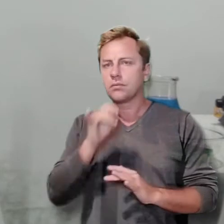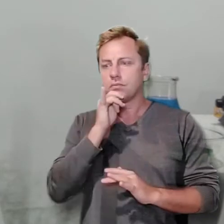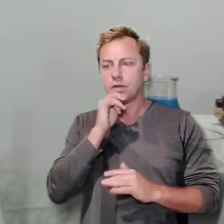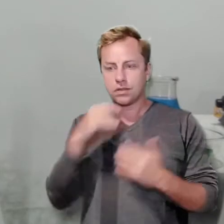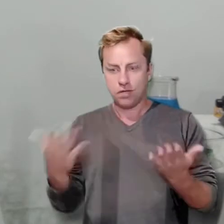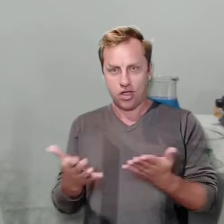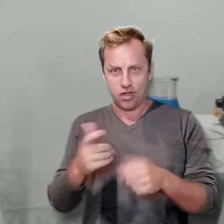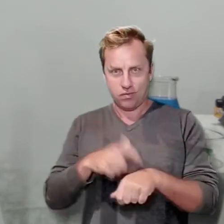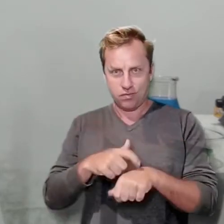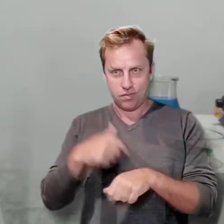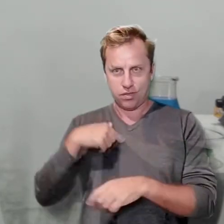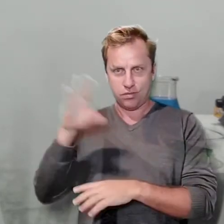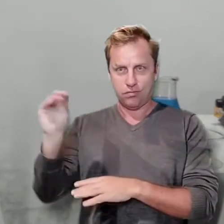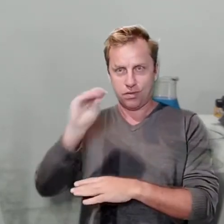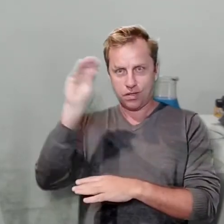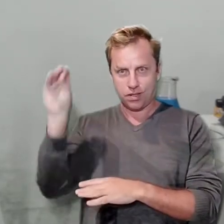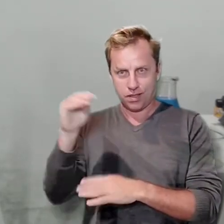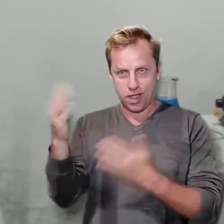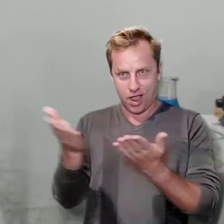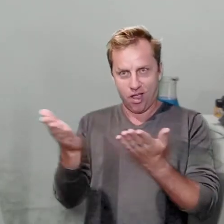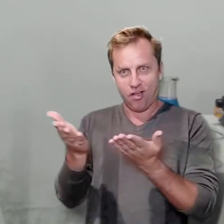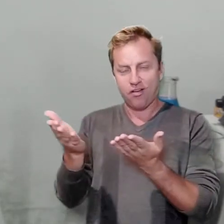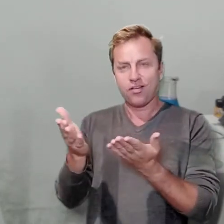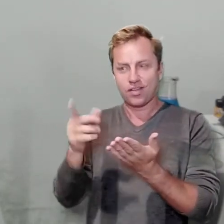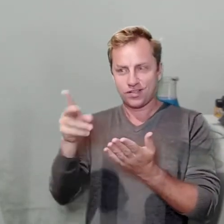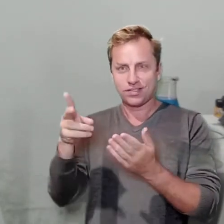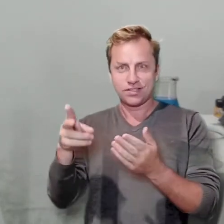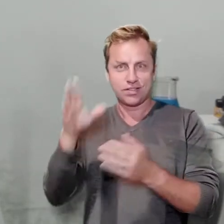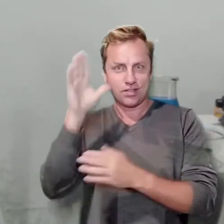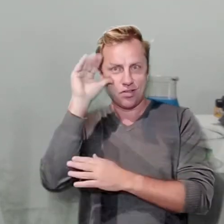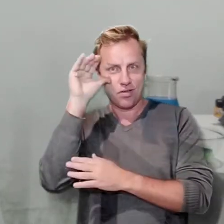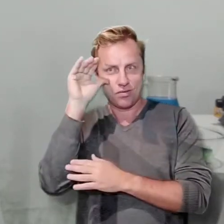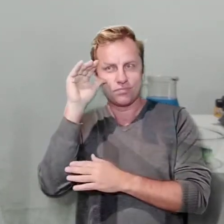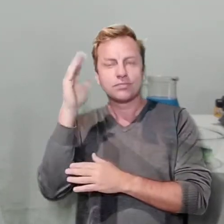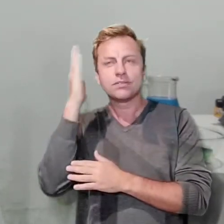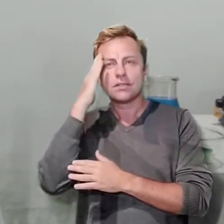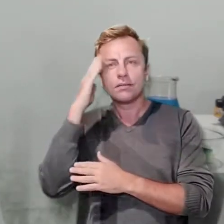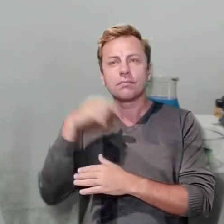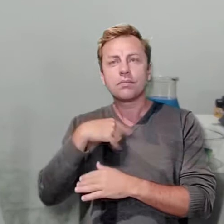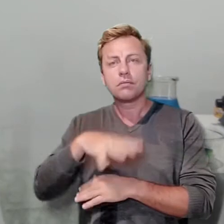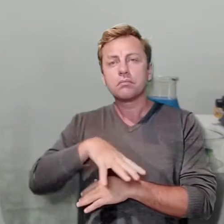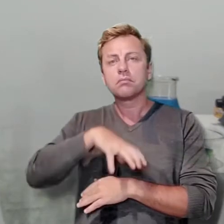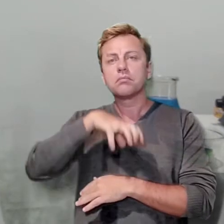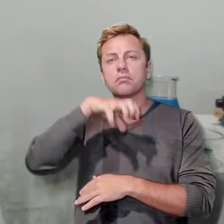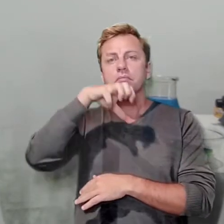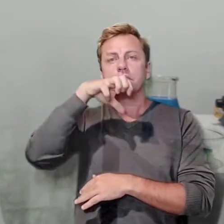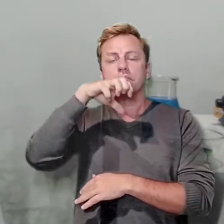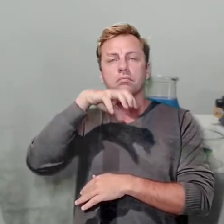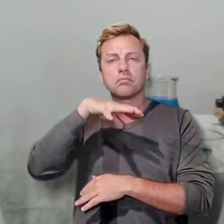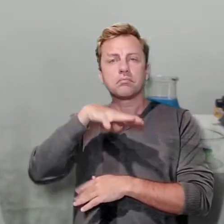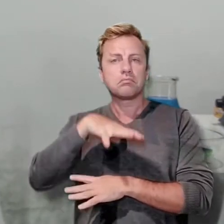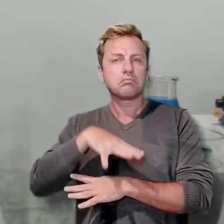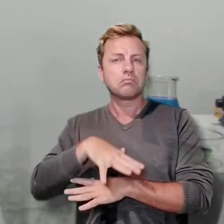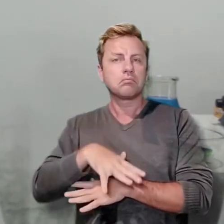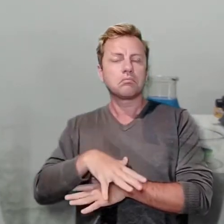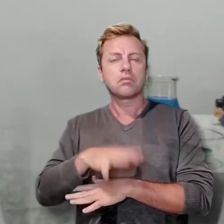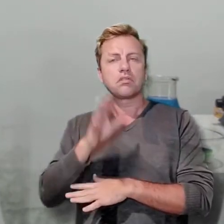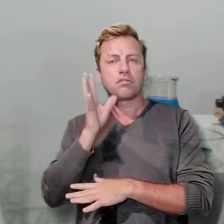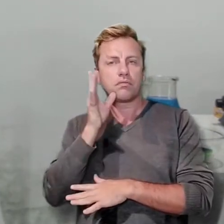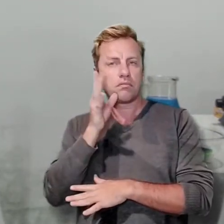momento. Por exemplo, nesse momento que eu estou falando com vocês e vocês estão observando esse vídeo, a respiração é